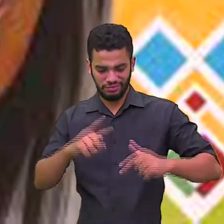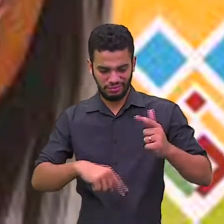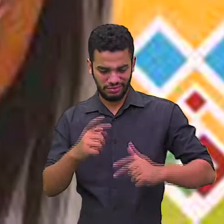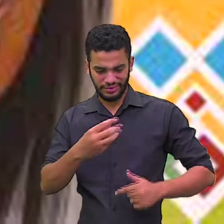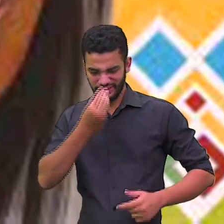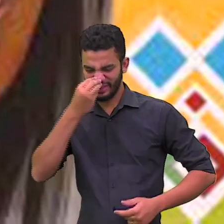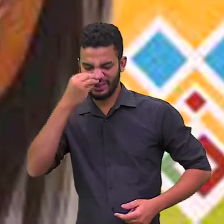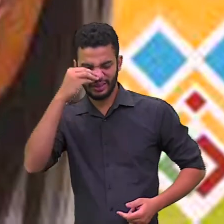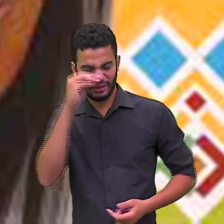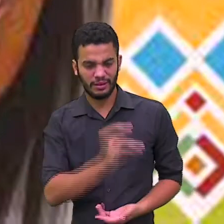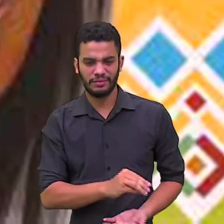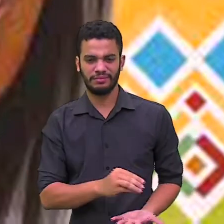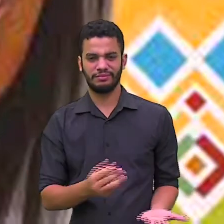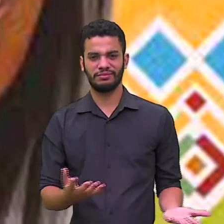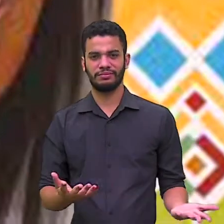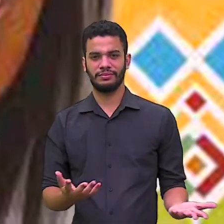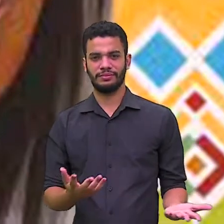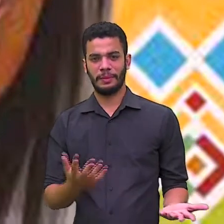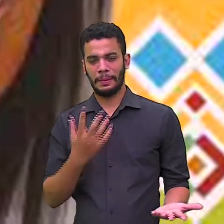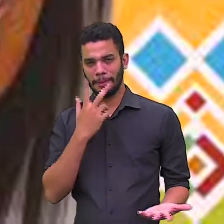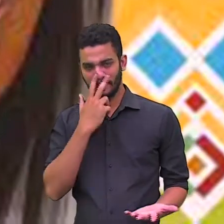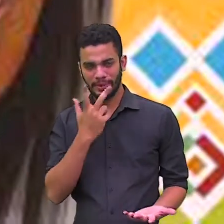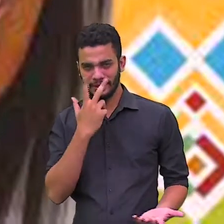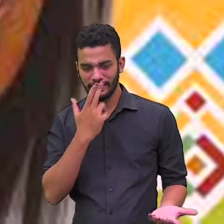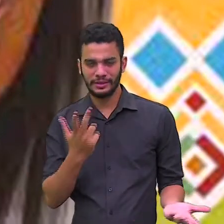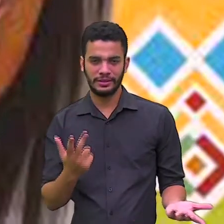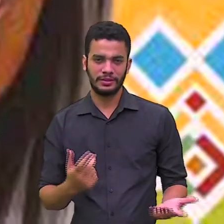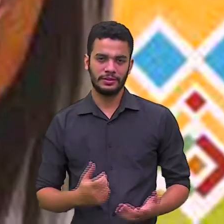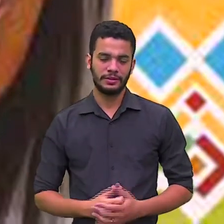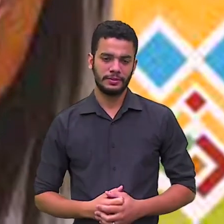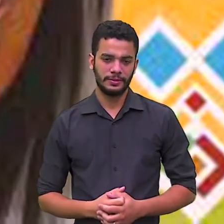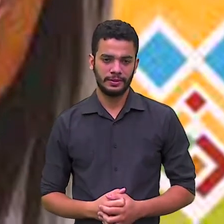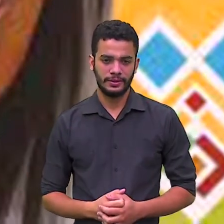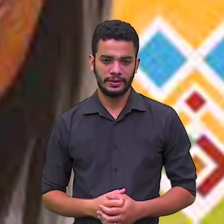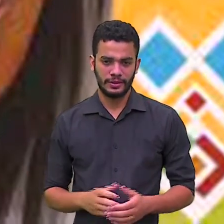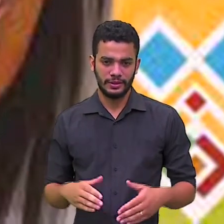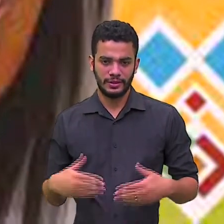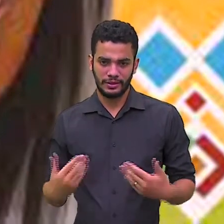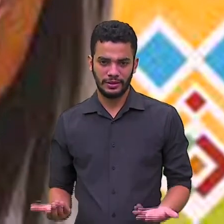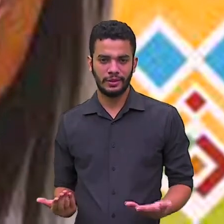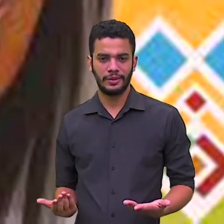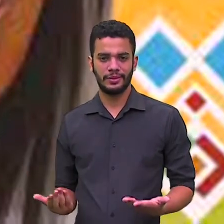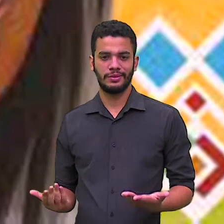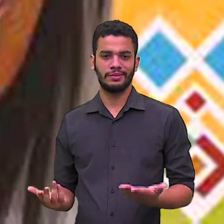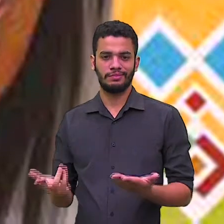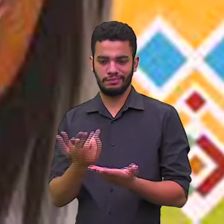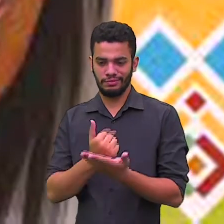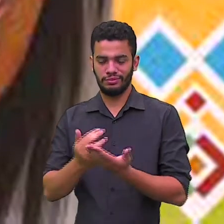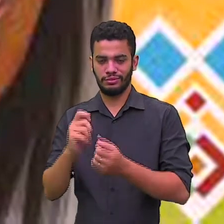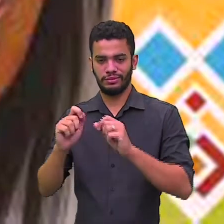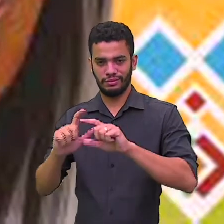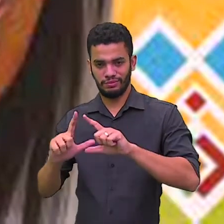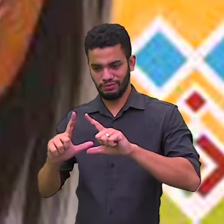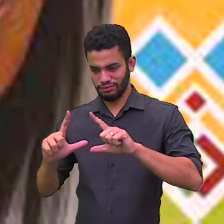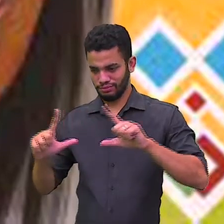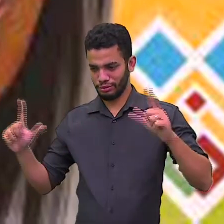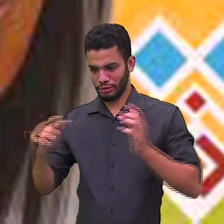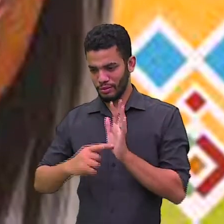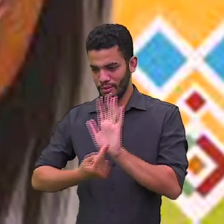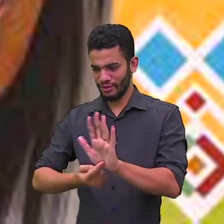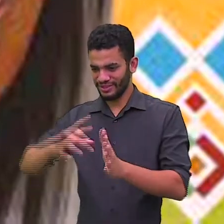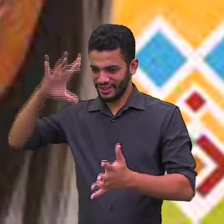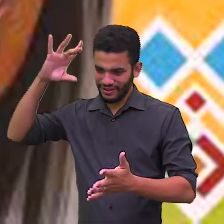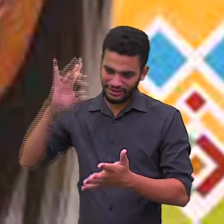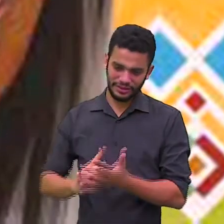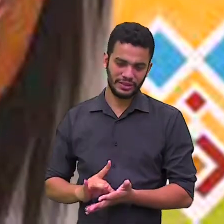de lixo ou no chão. Então, essa imagem, ela é nua e